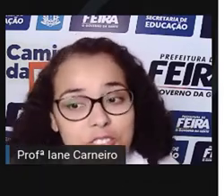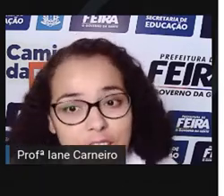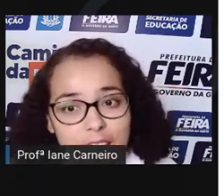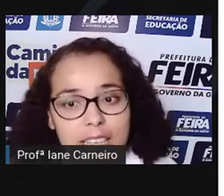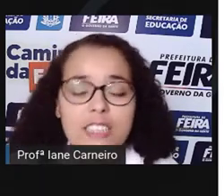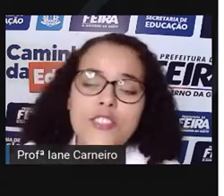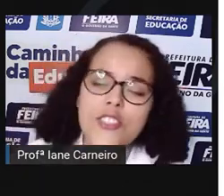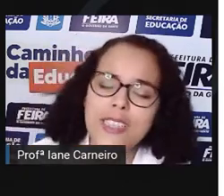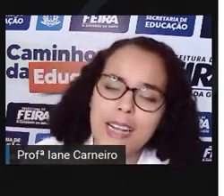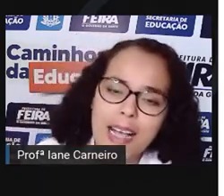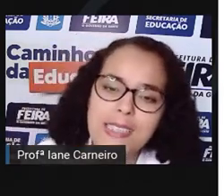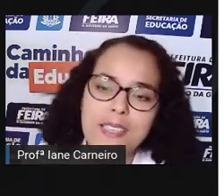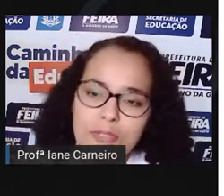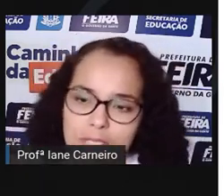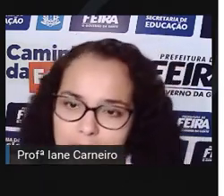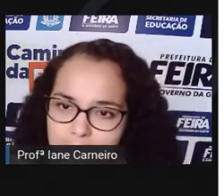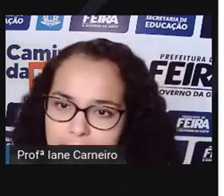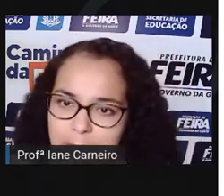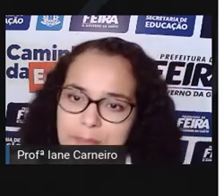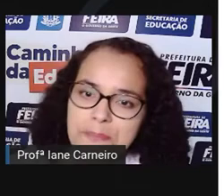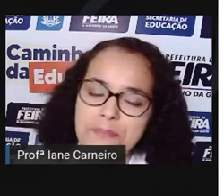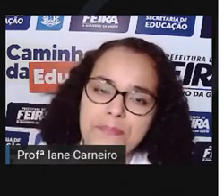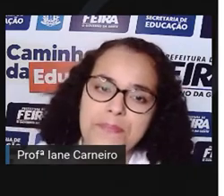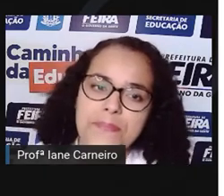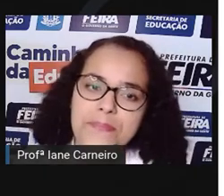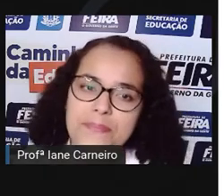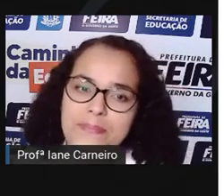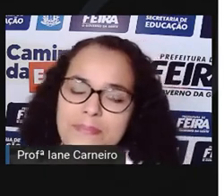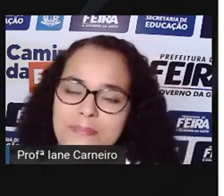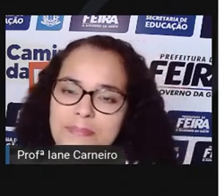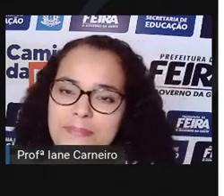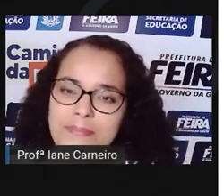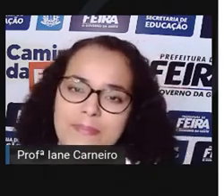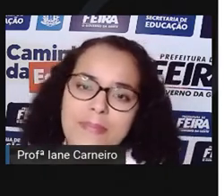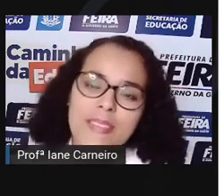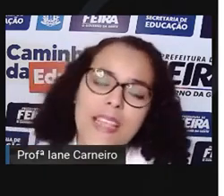toda cheia de graça infinita.